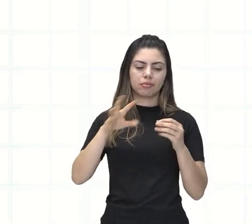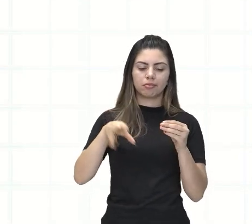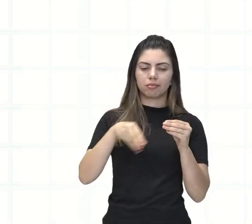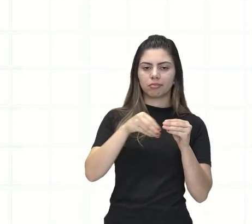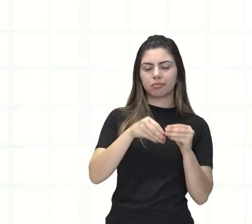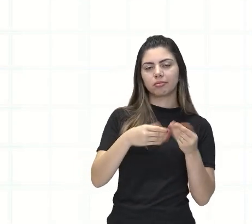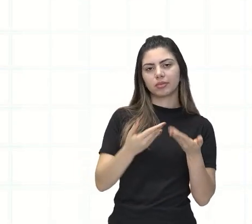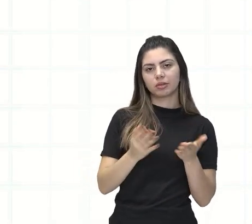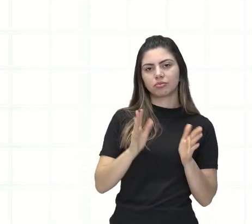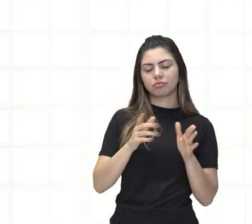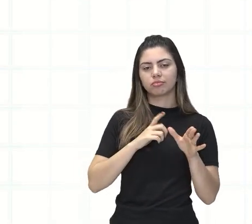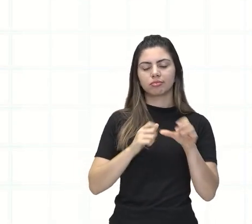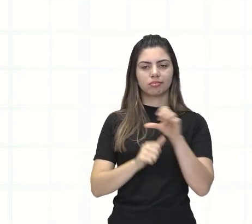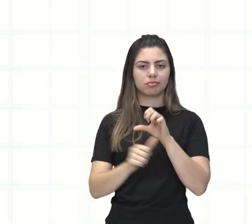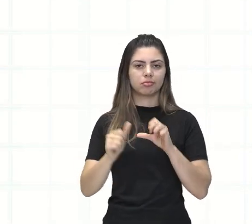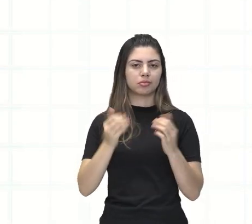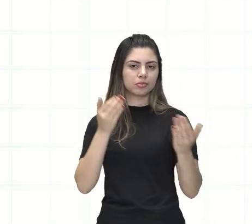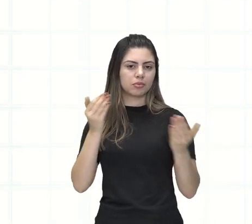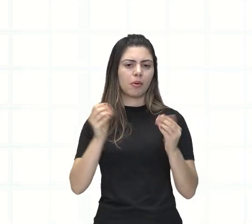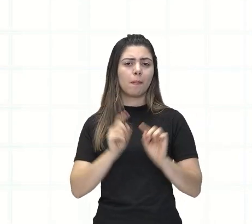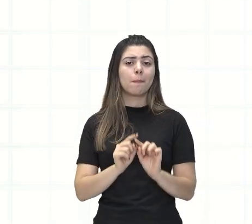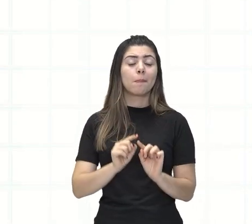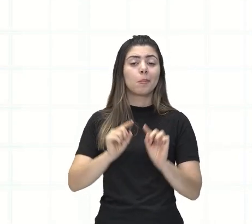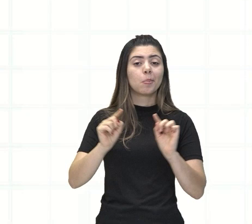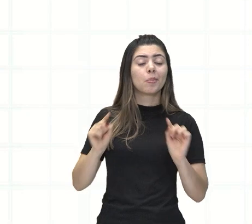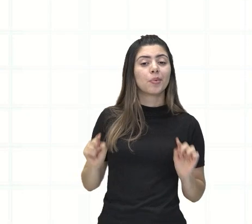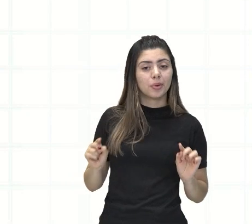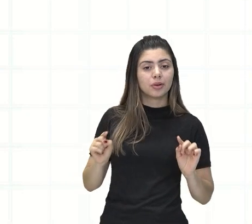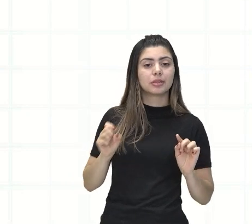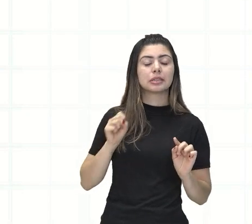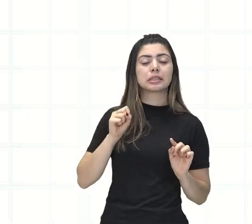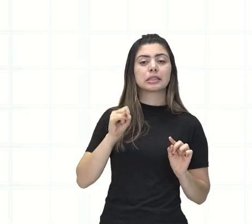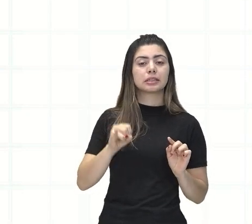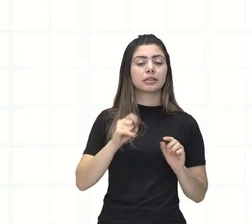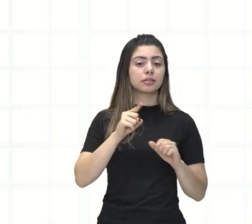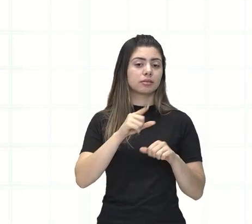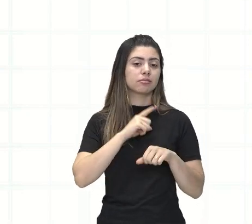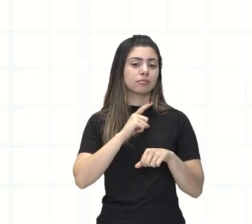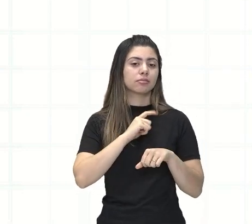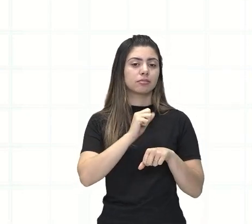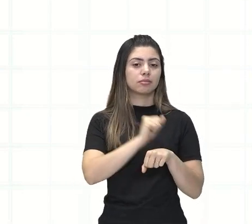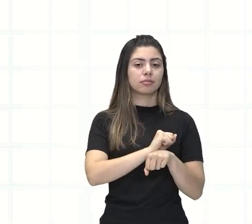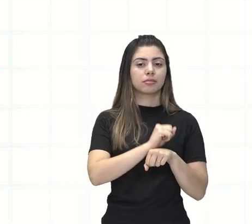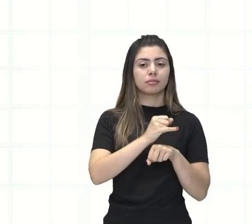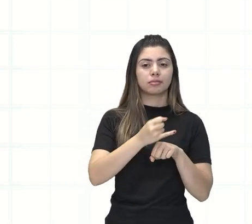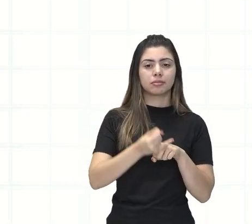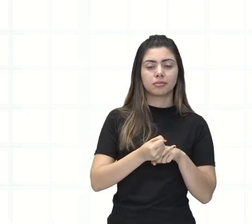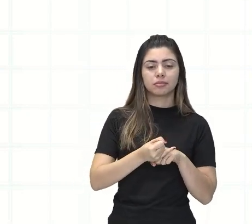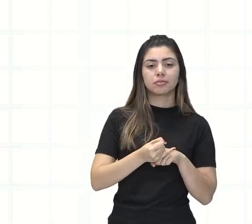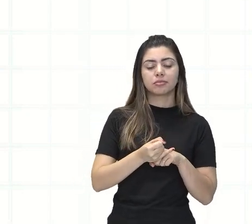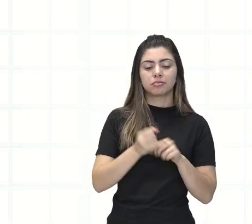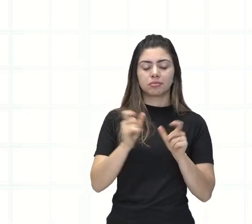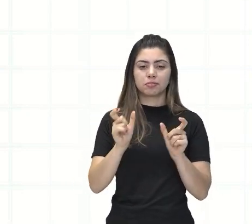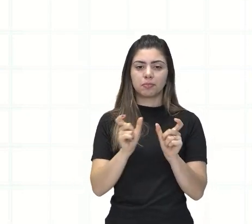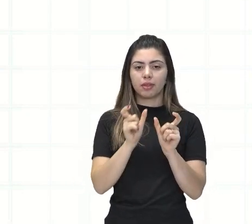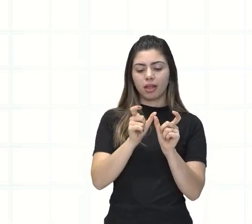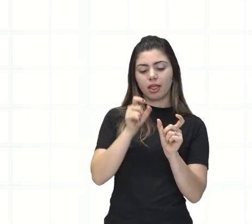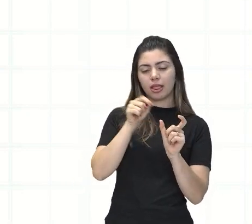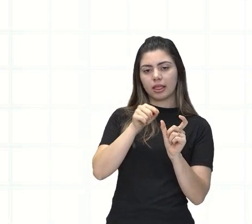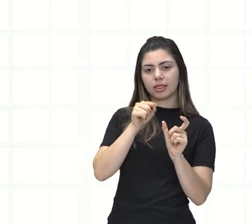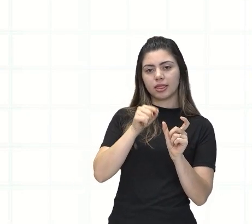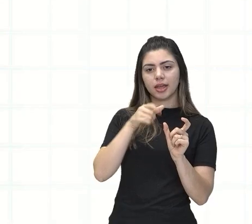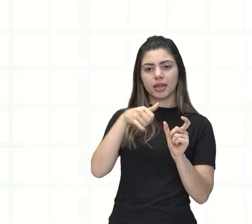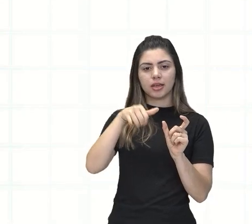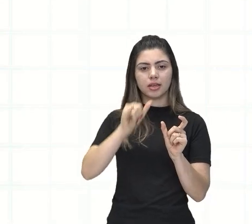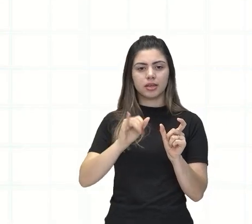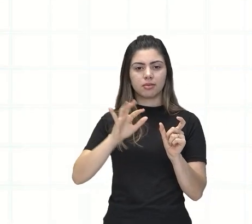já é transformado. Mas, quando o adjetivo de duas sílabas termina em Y, precedido por consoante,